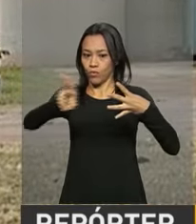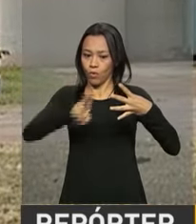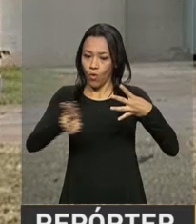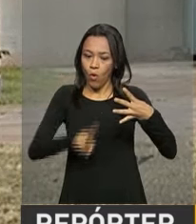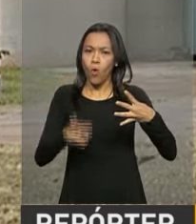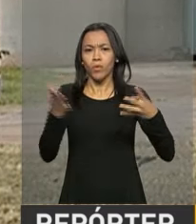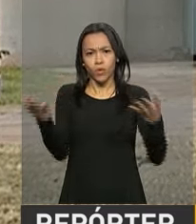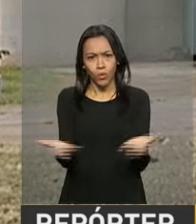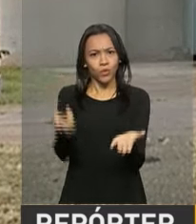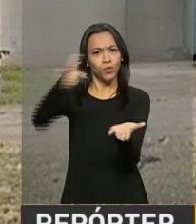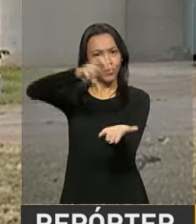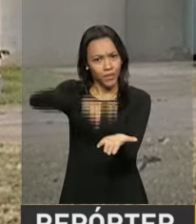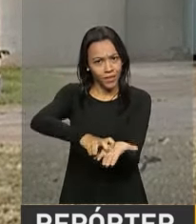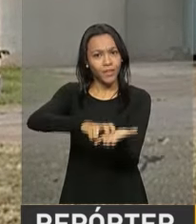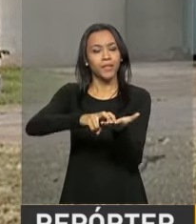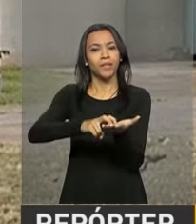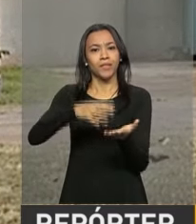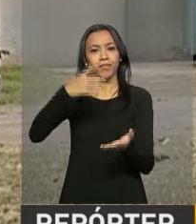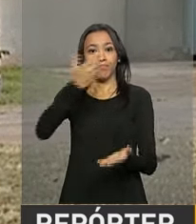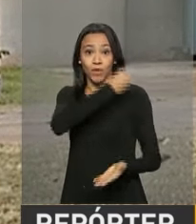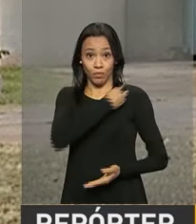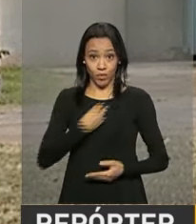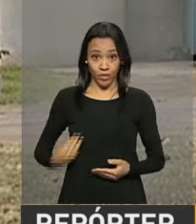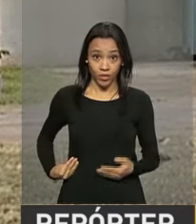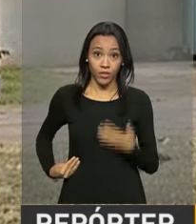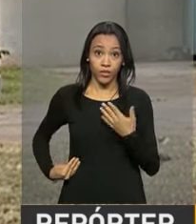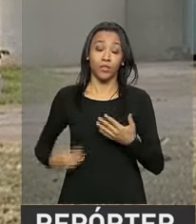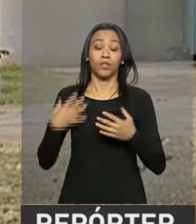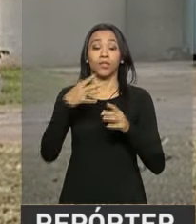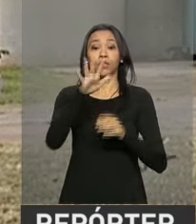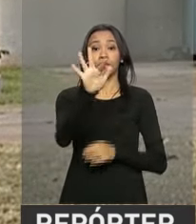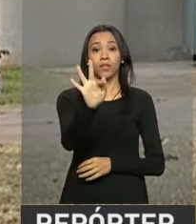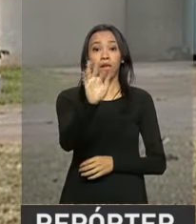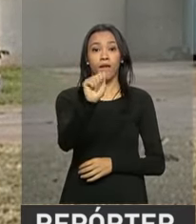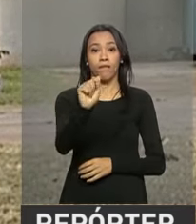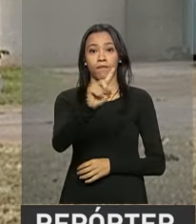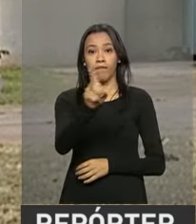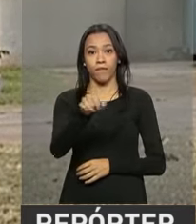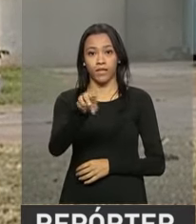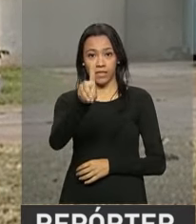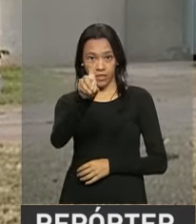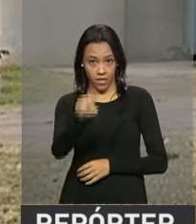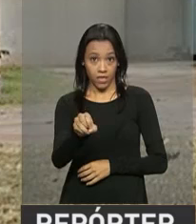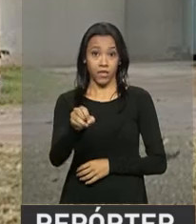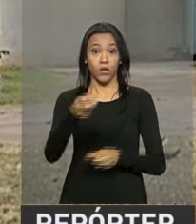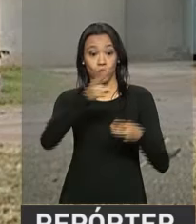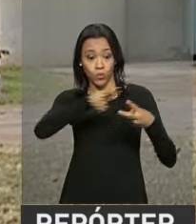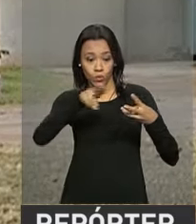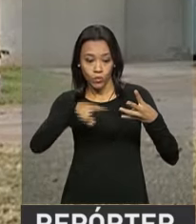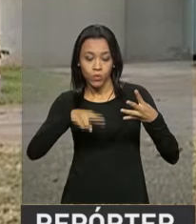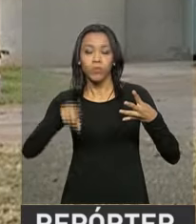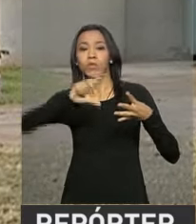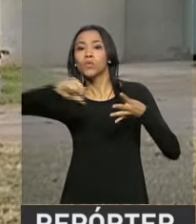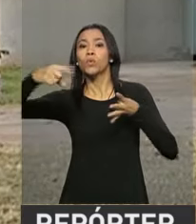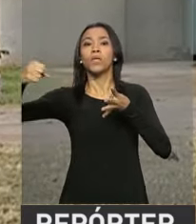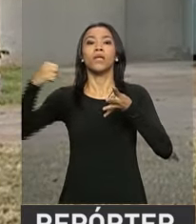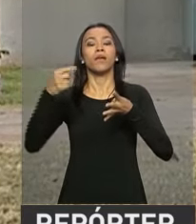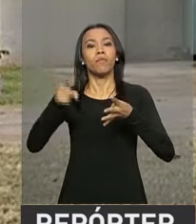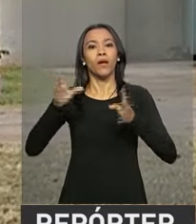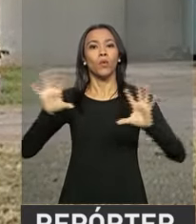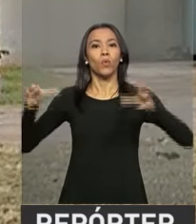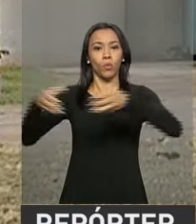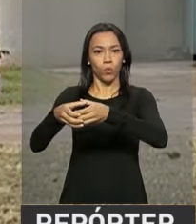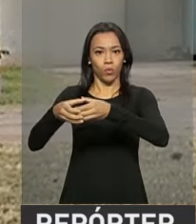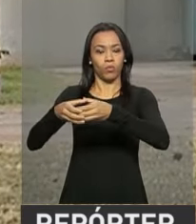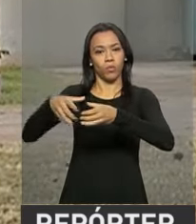manhã, agora a pouco aí pelo ministro da Fazenda, Henrique Meirelles. Esses nomes para compor a política econômica e os nomes para compor a